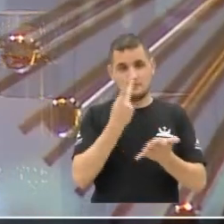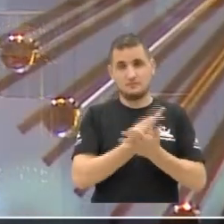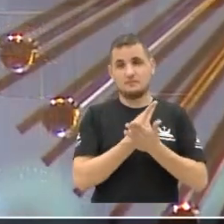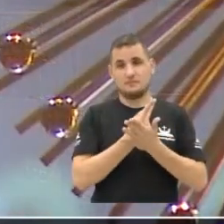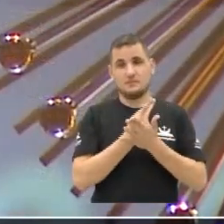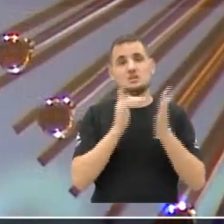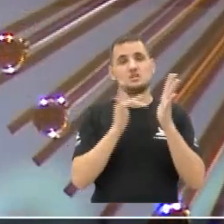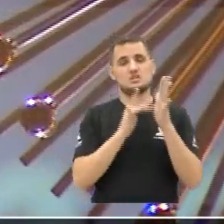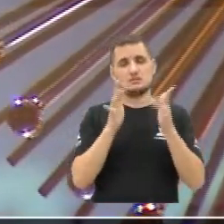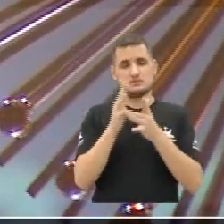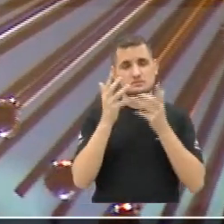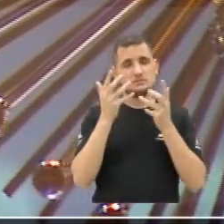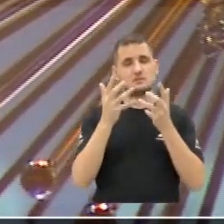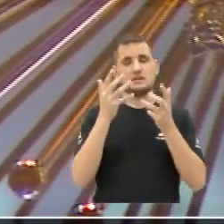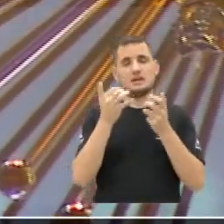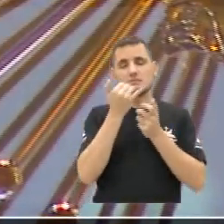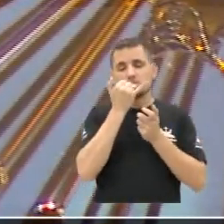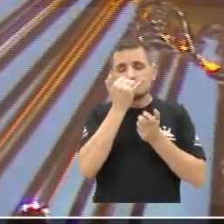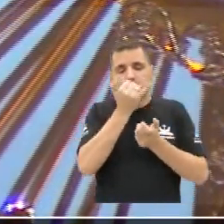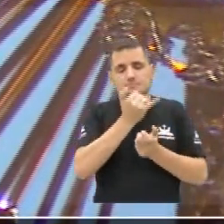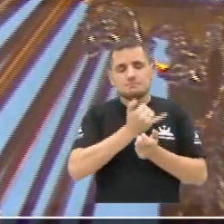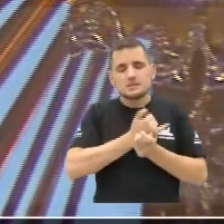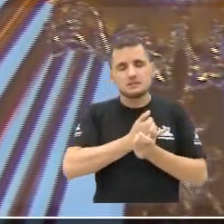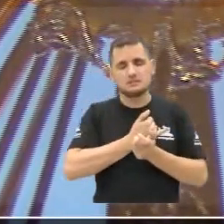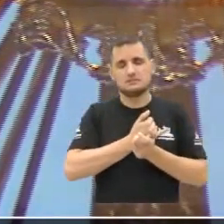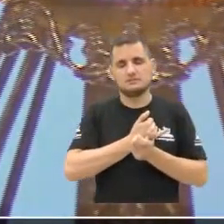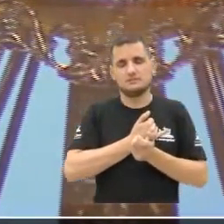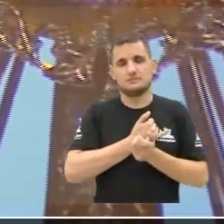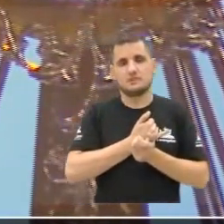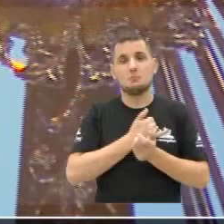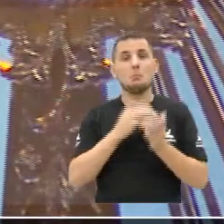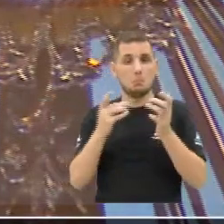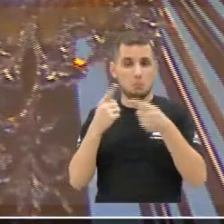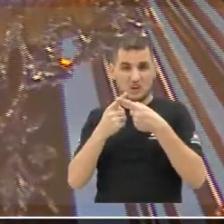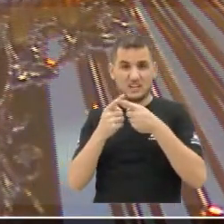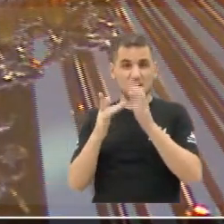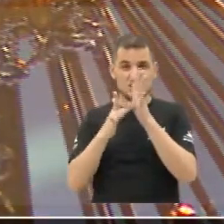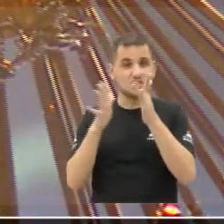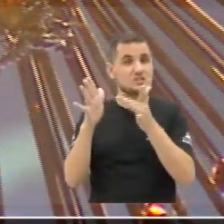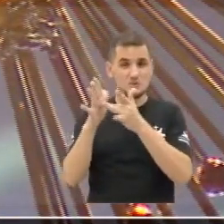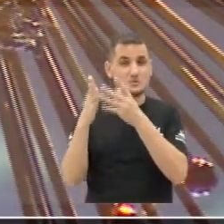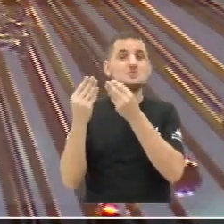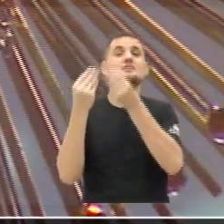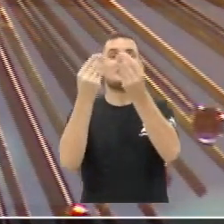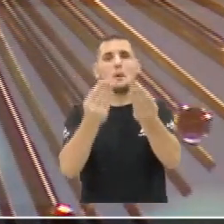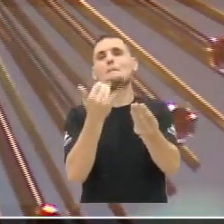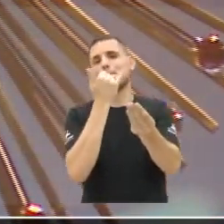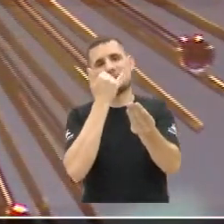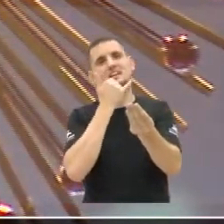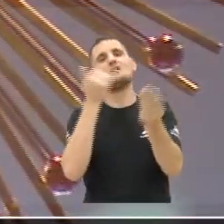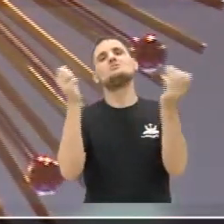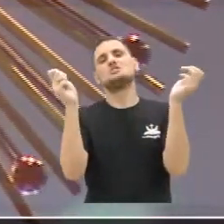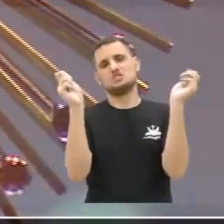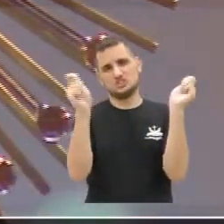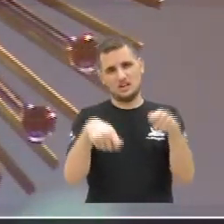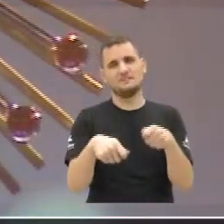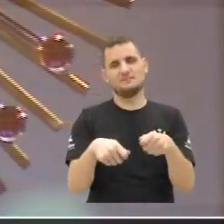porque Ele já te perdoou. E Ele já te diz agora: